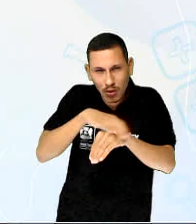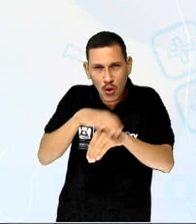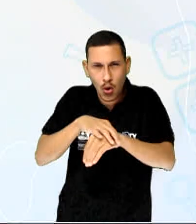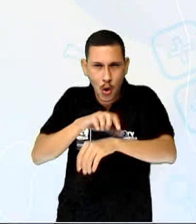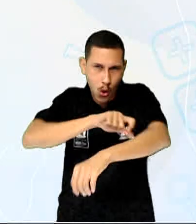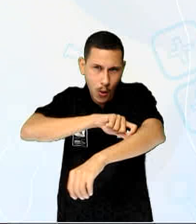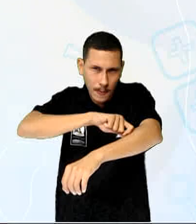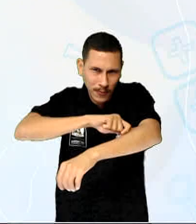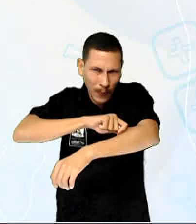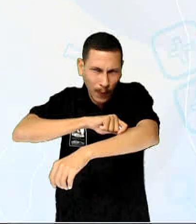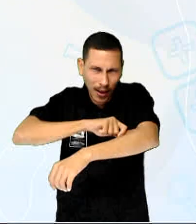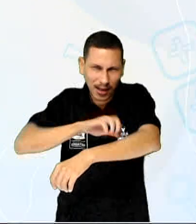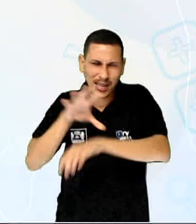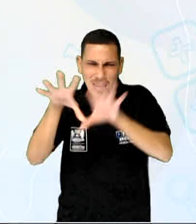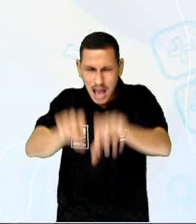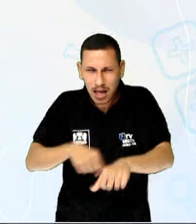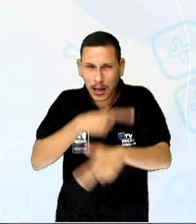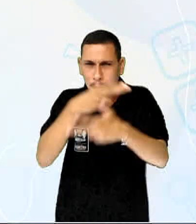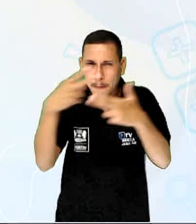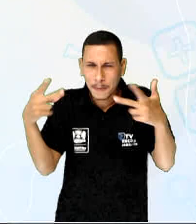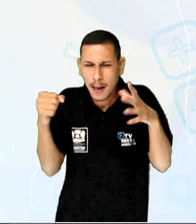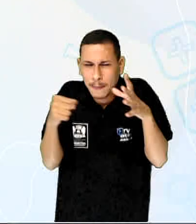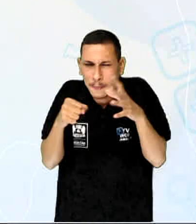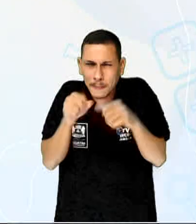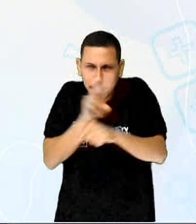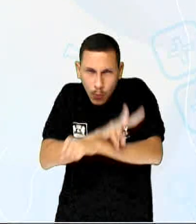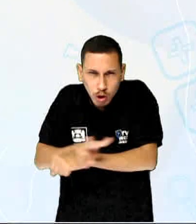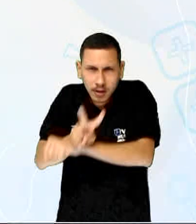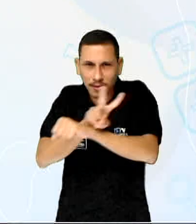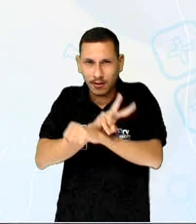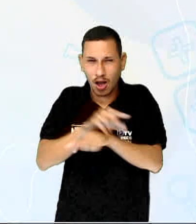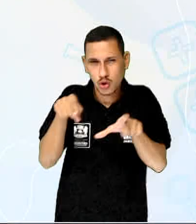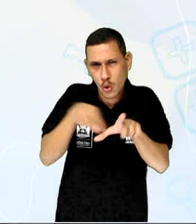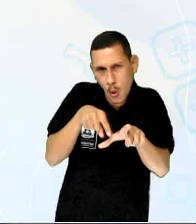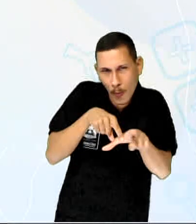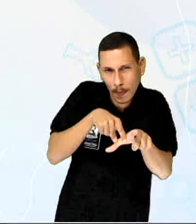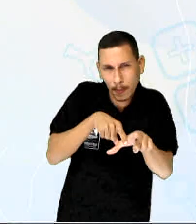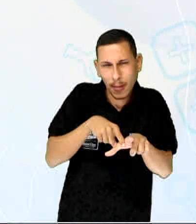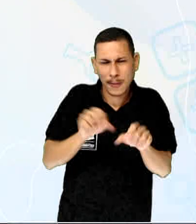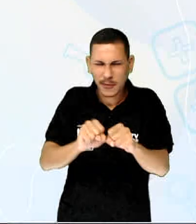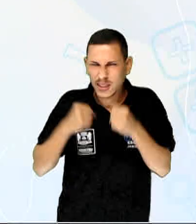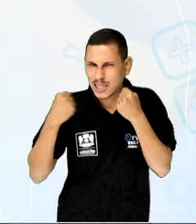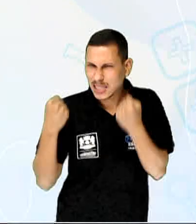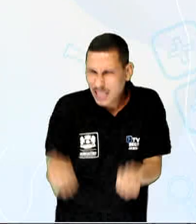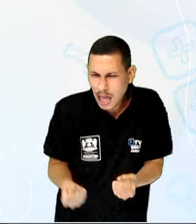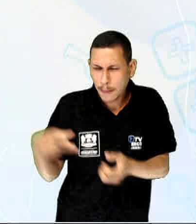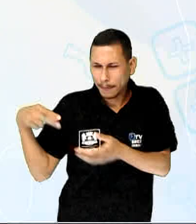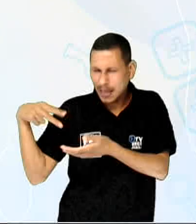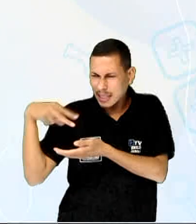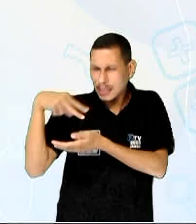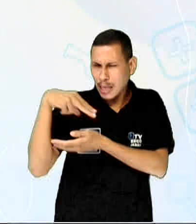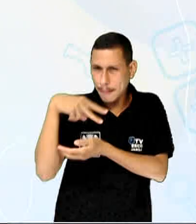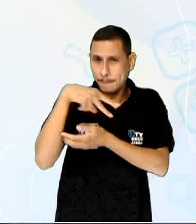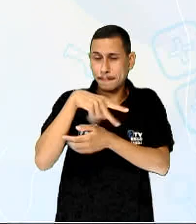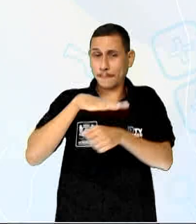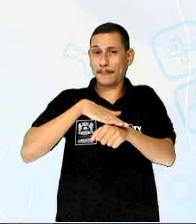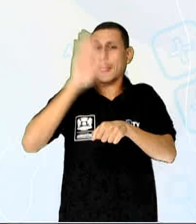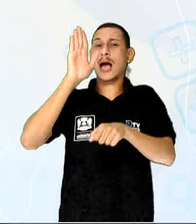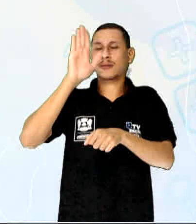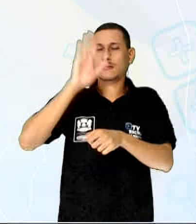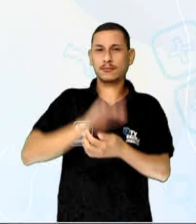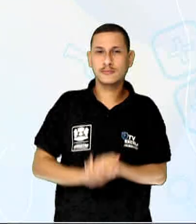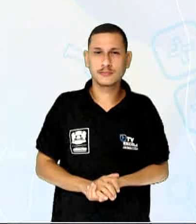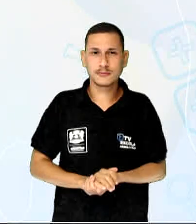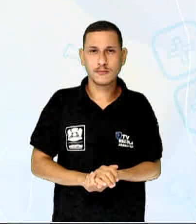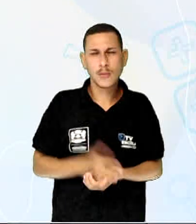proteger os seus pés, o que dava resistência para caminhar cada vez mais. De acordo com